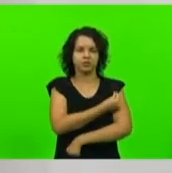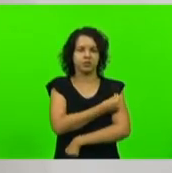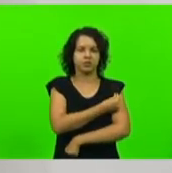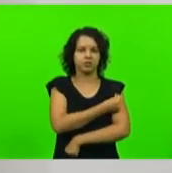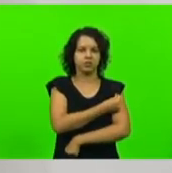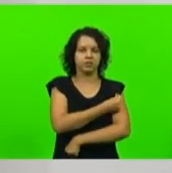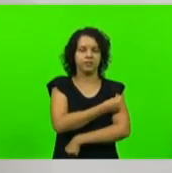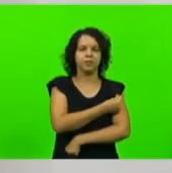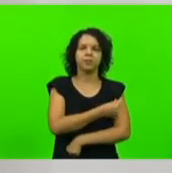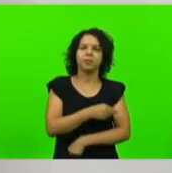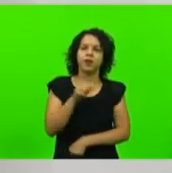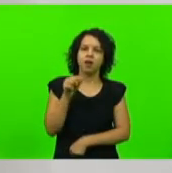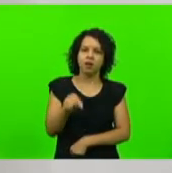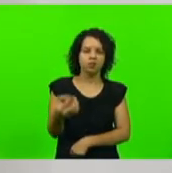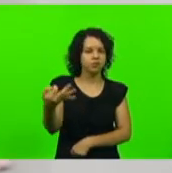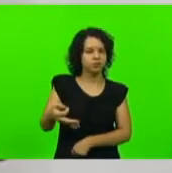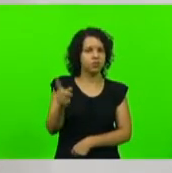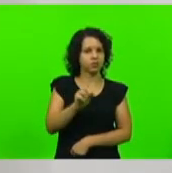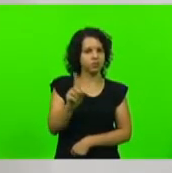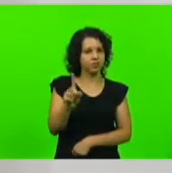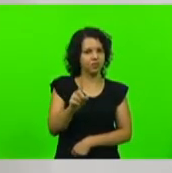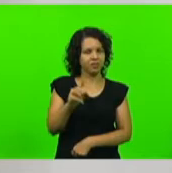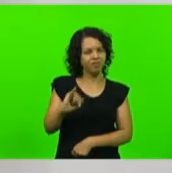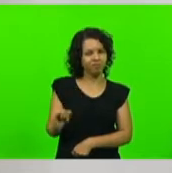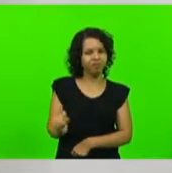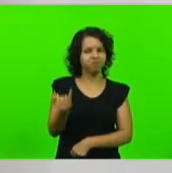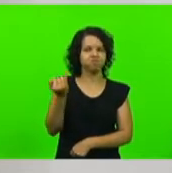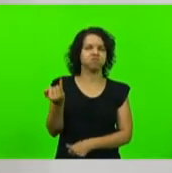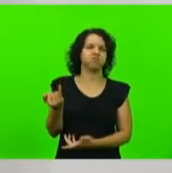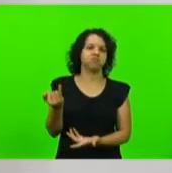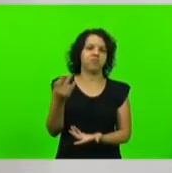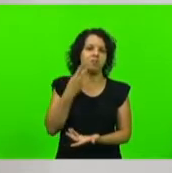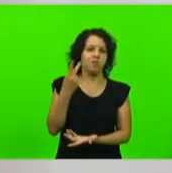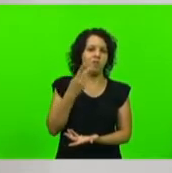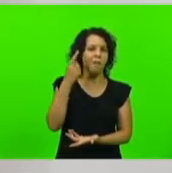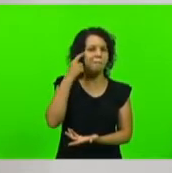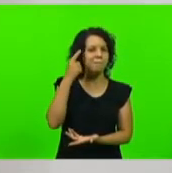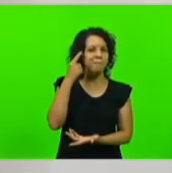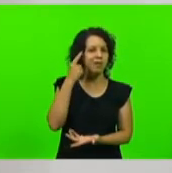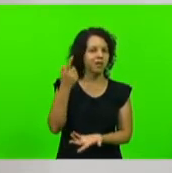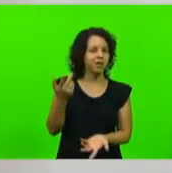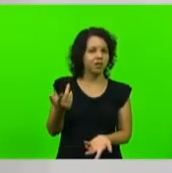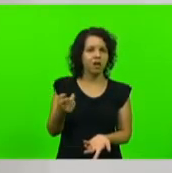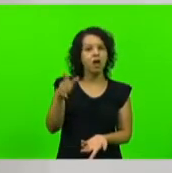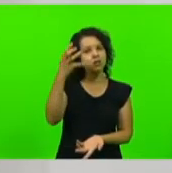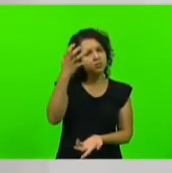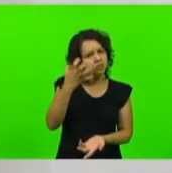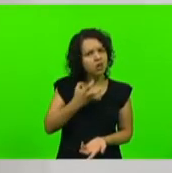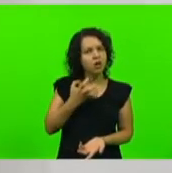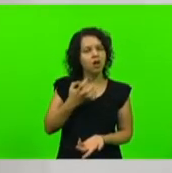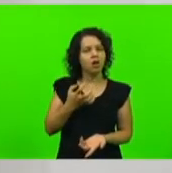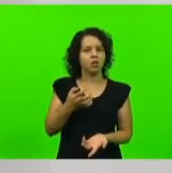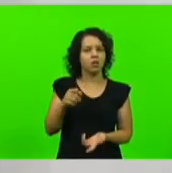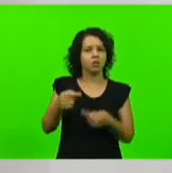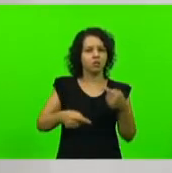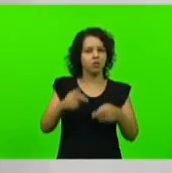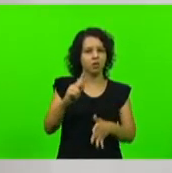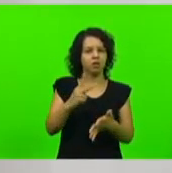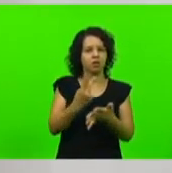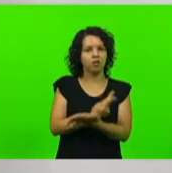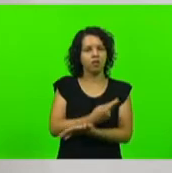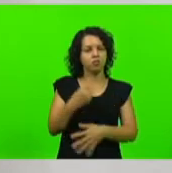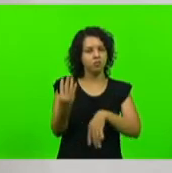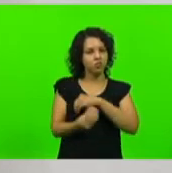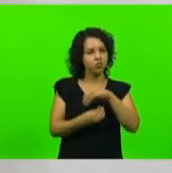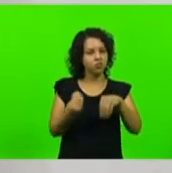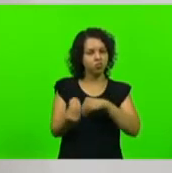proveito político de uma coisa séria, que foi levado para o lado errado, que foi misturado, como eu falei aqui,